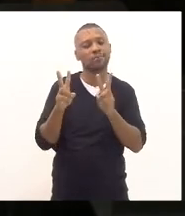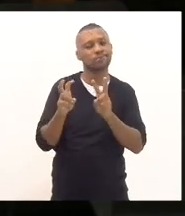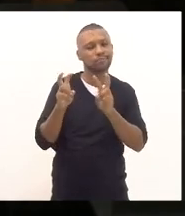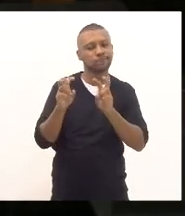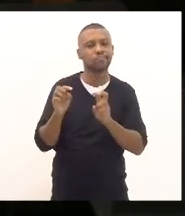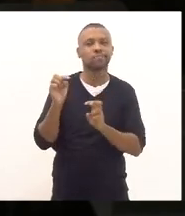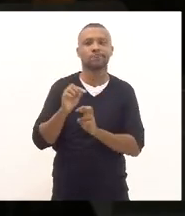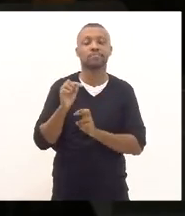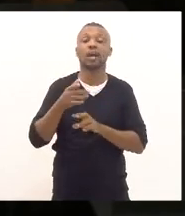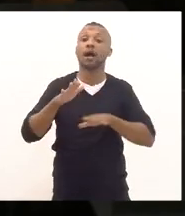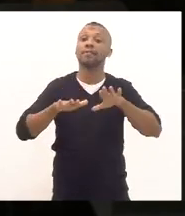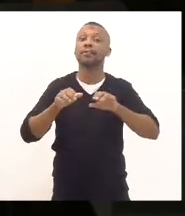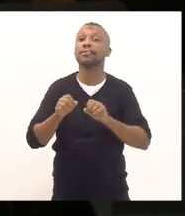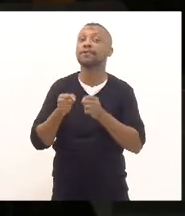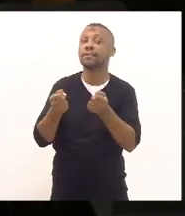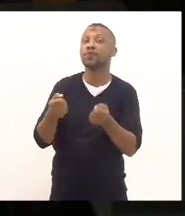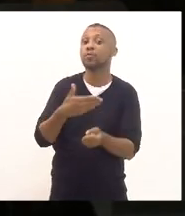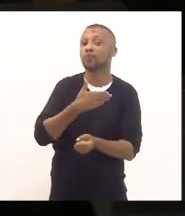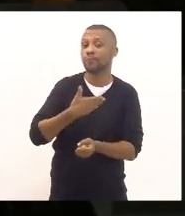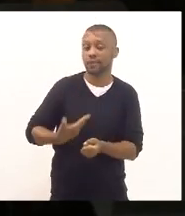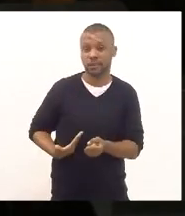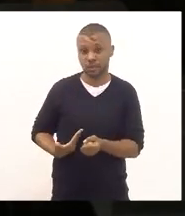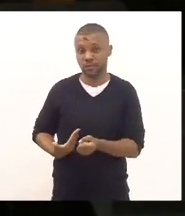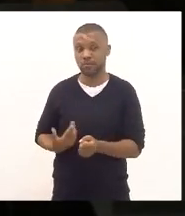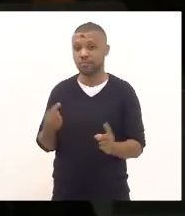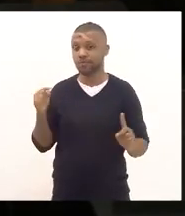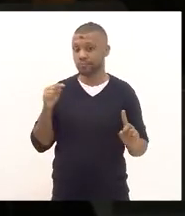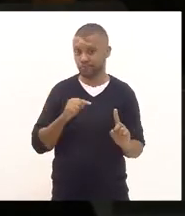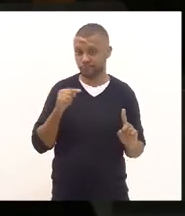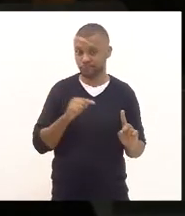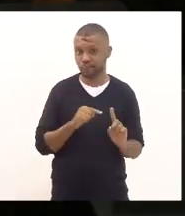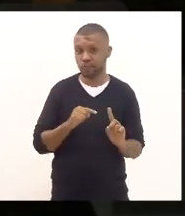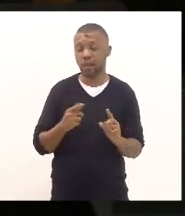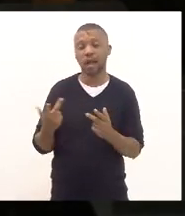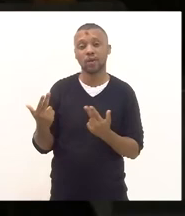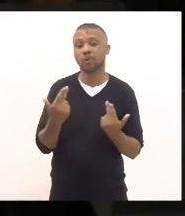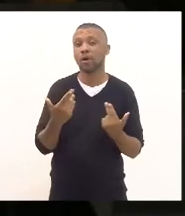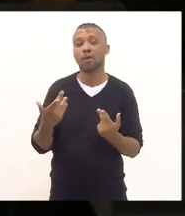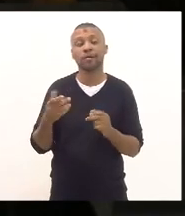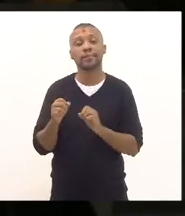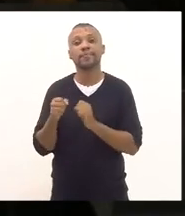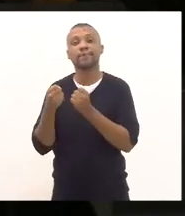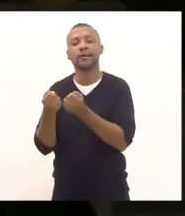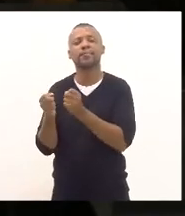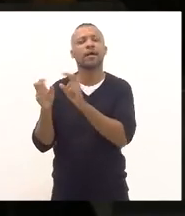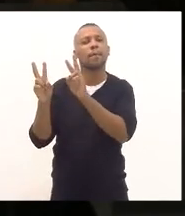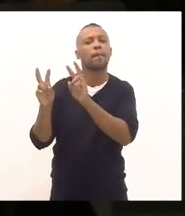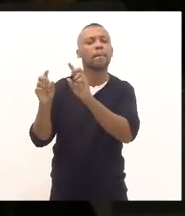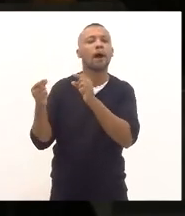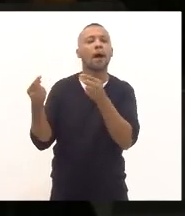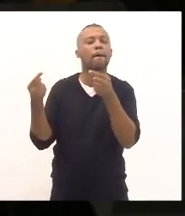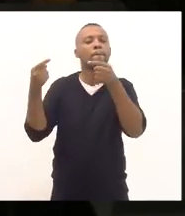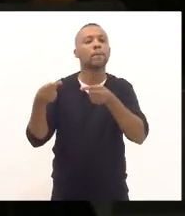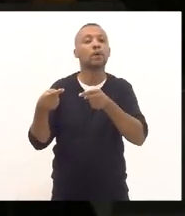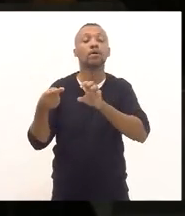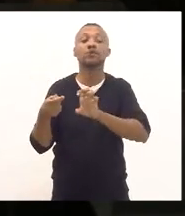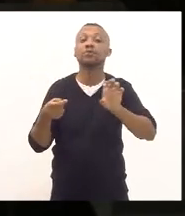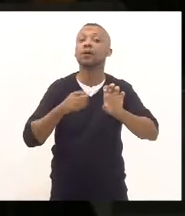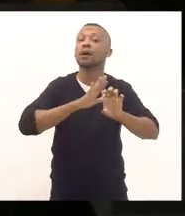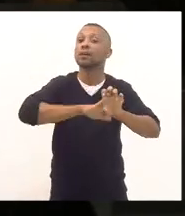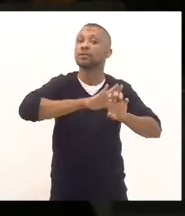Presidente às vezes defende o governante de plantão como defende dito os opositores de esquerda